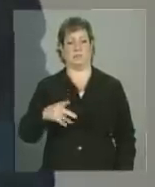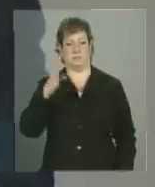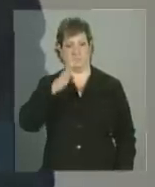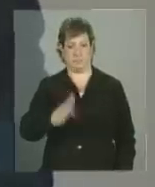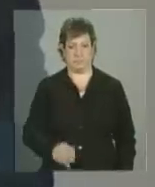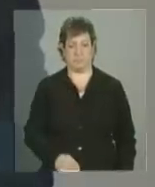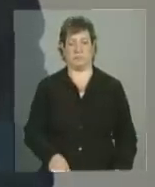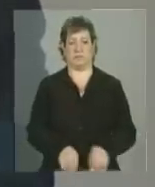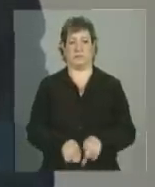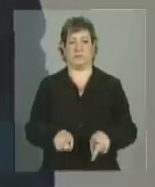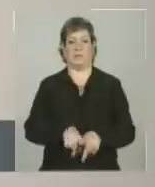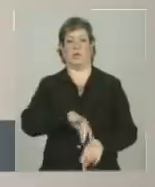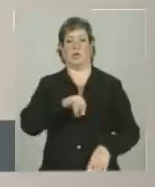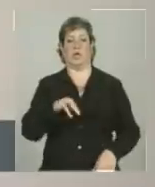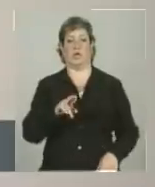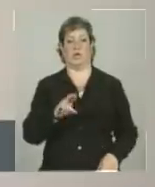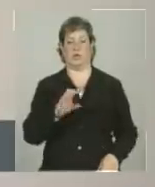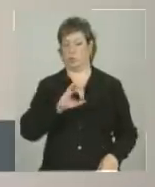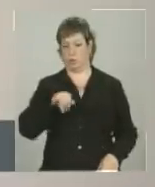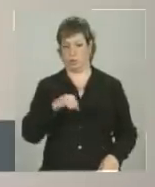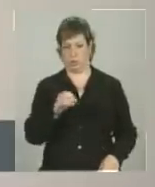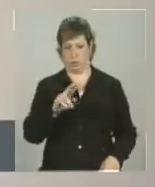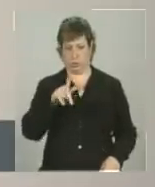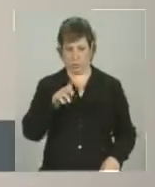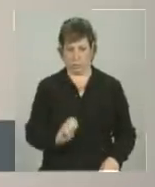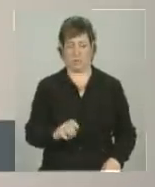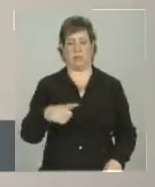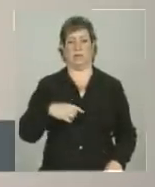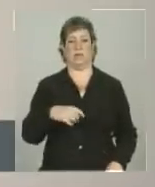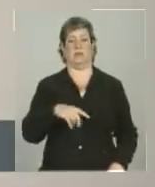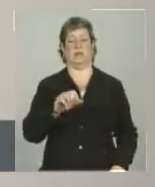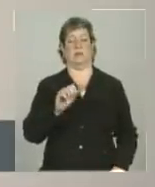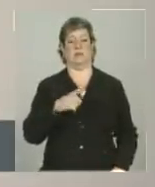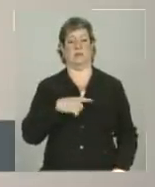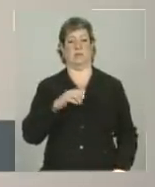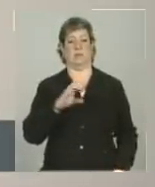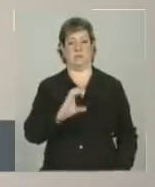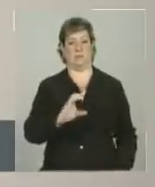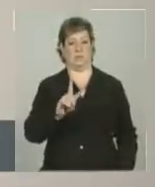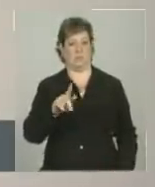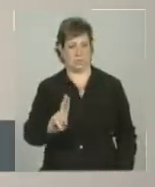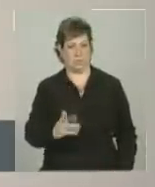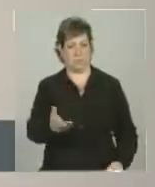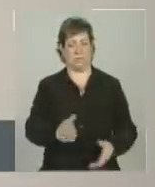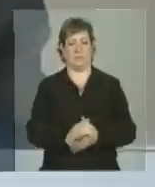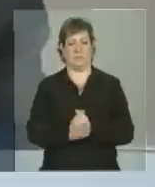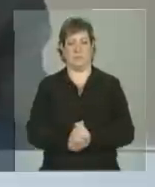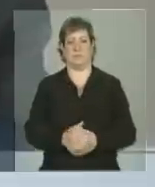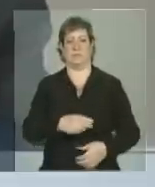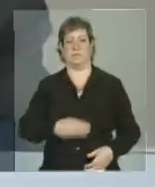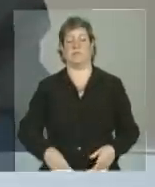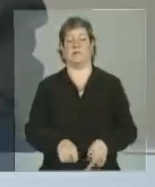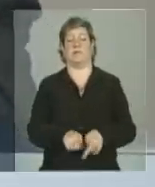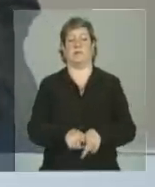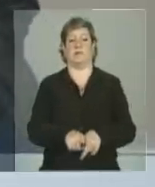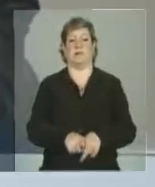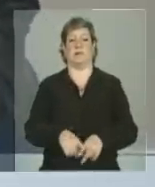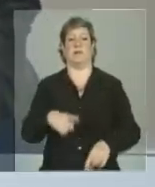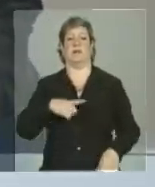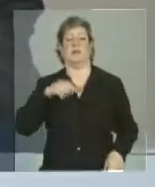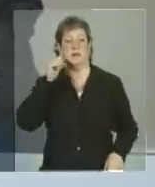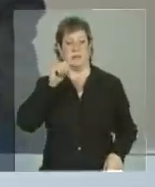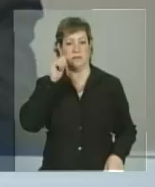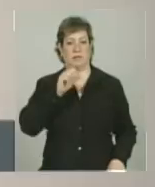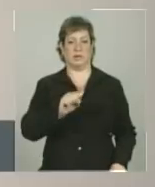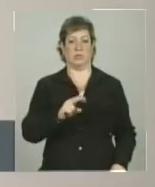Exteriores, Jorge Raje, ministro-chefe da Controladoria Geral da União, e senhora Maria Otero,